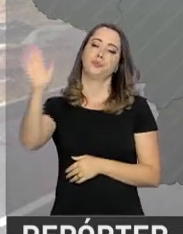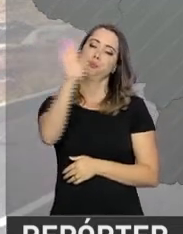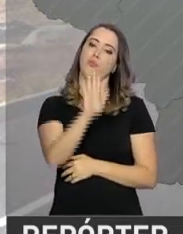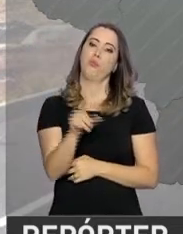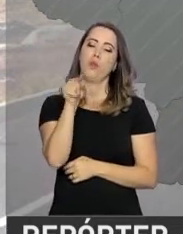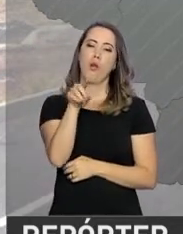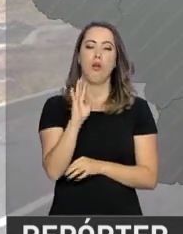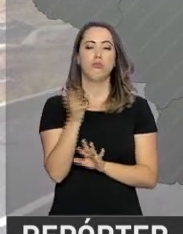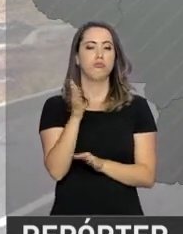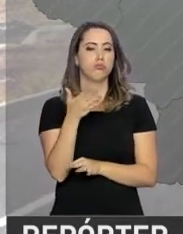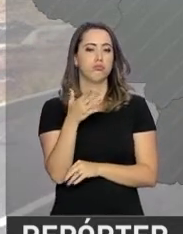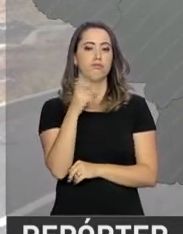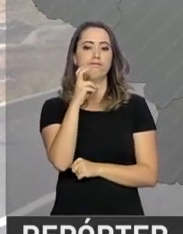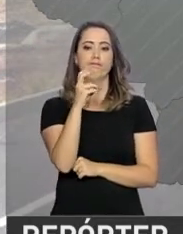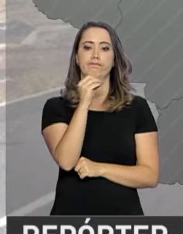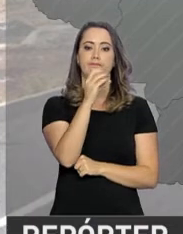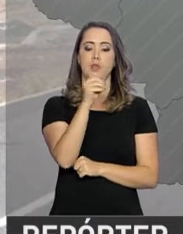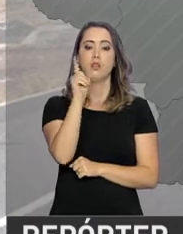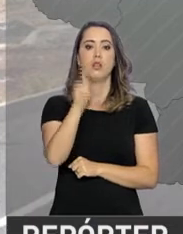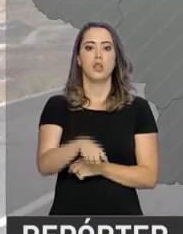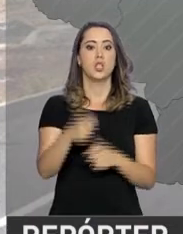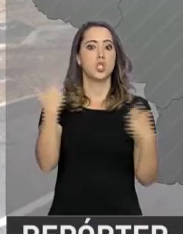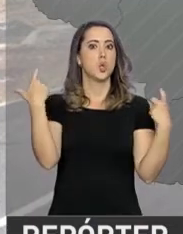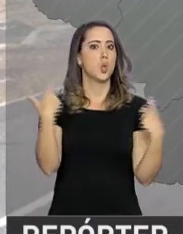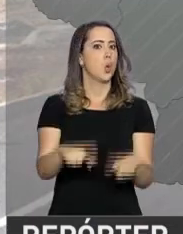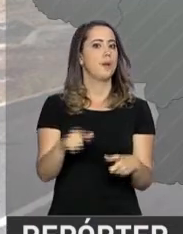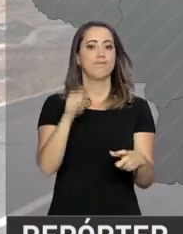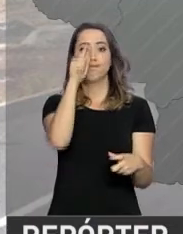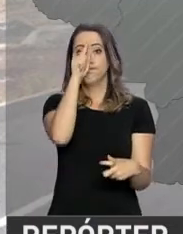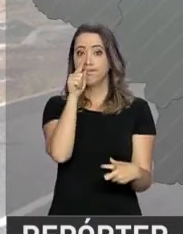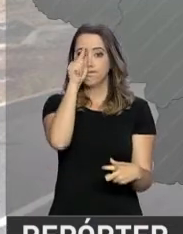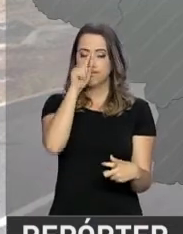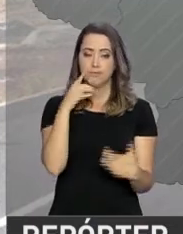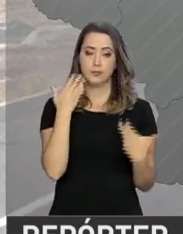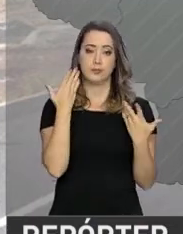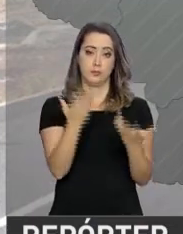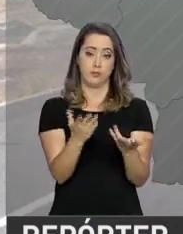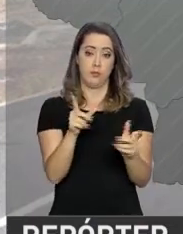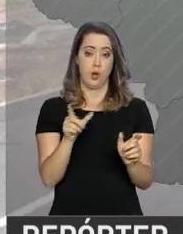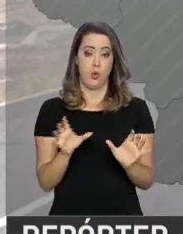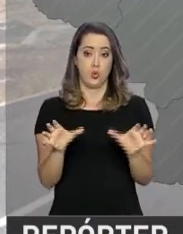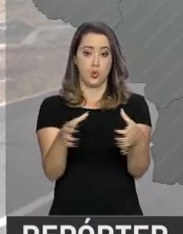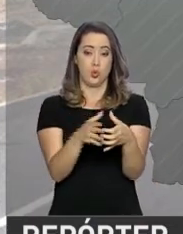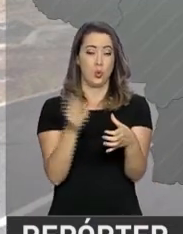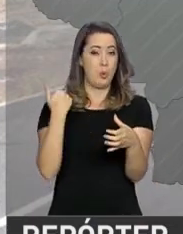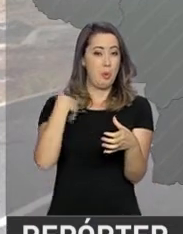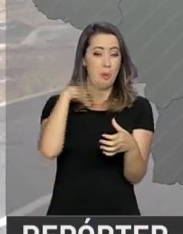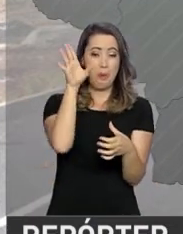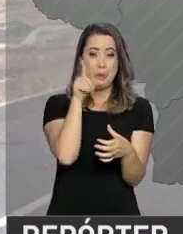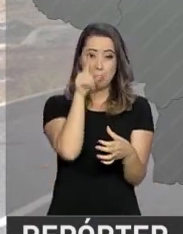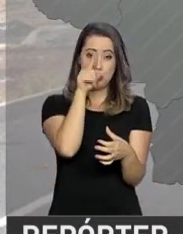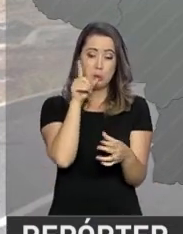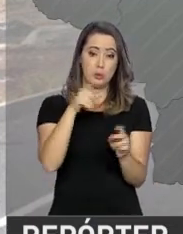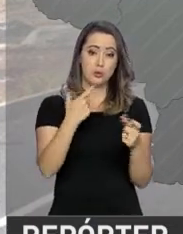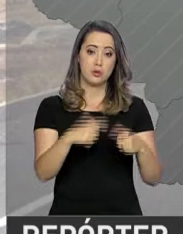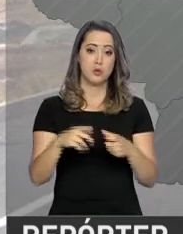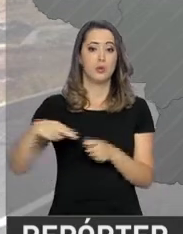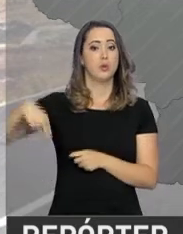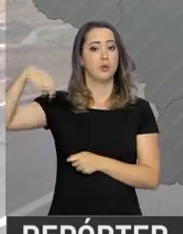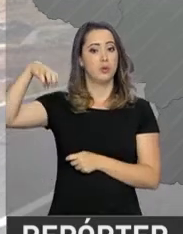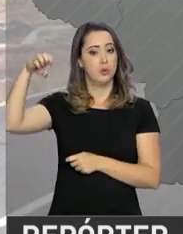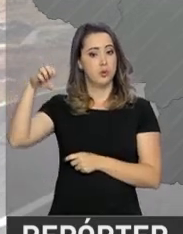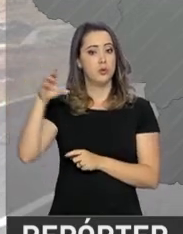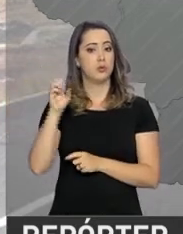Desses, aproximadamente 500 são considerados críticos. A maioria dos pontos vulneráveis está nas regiões